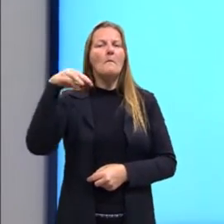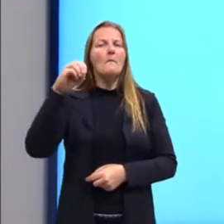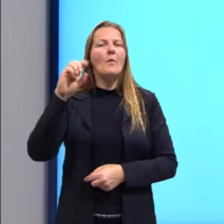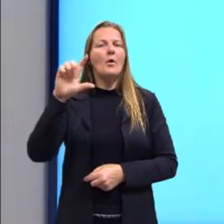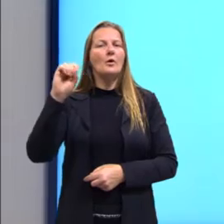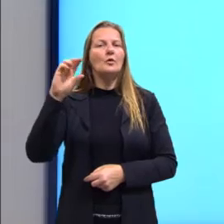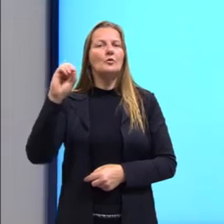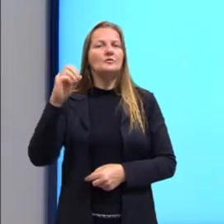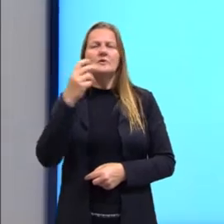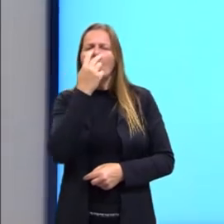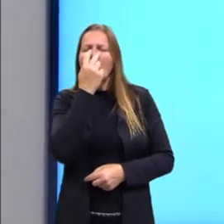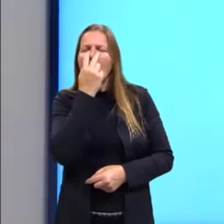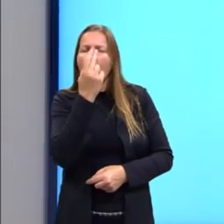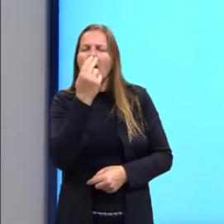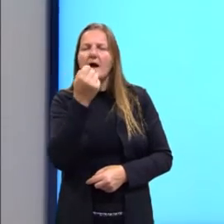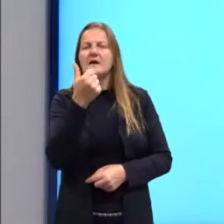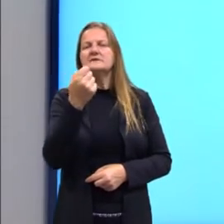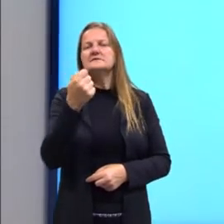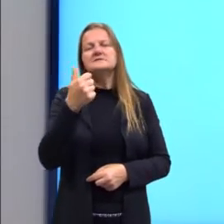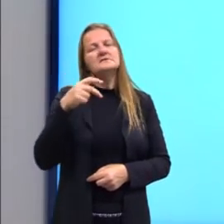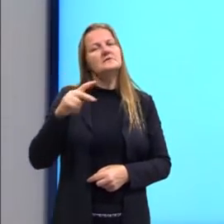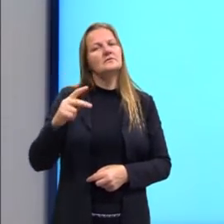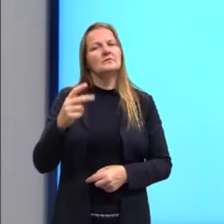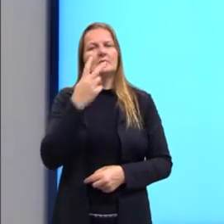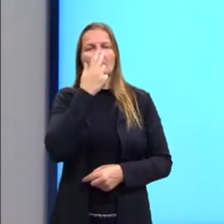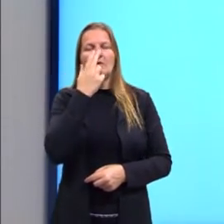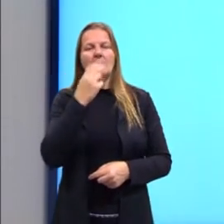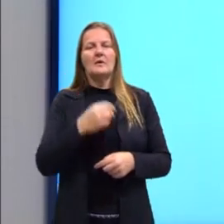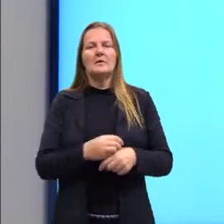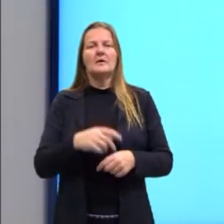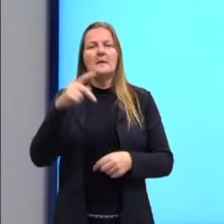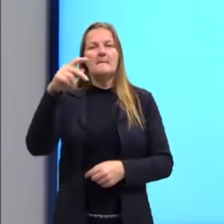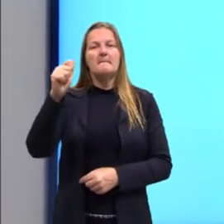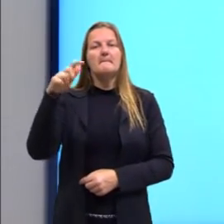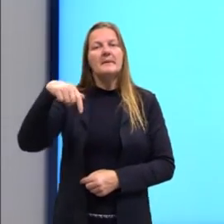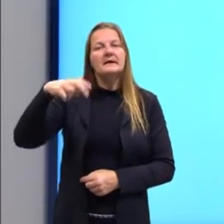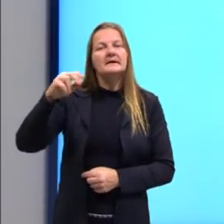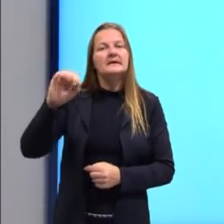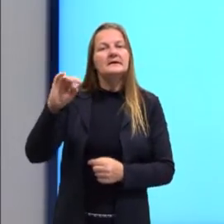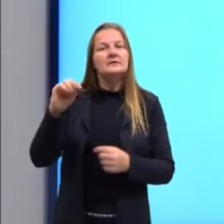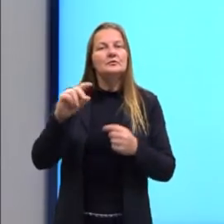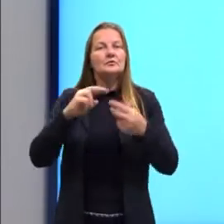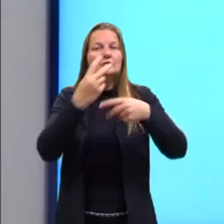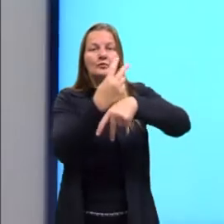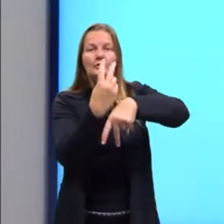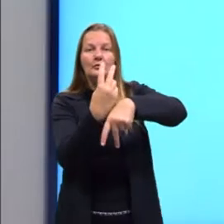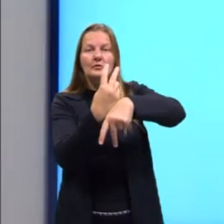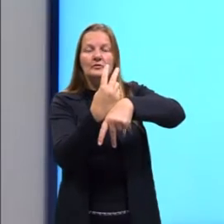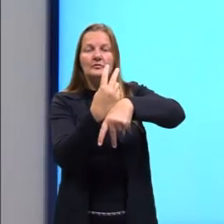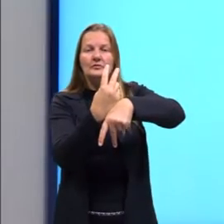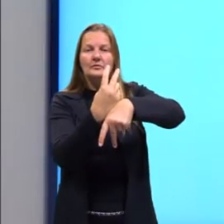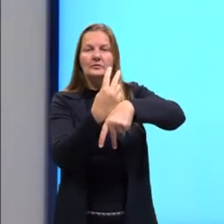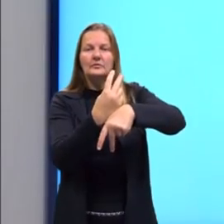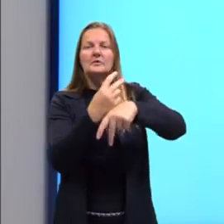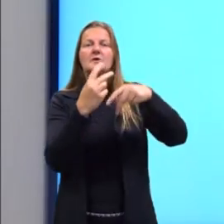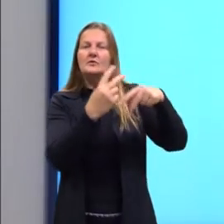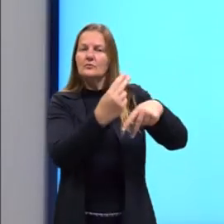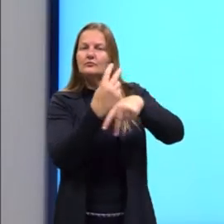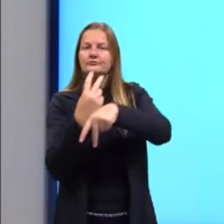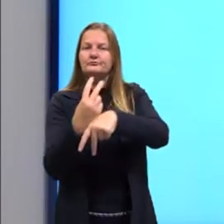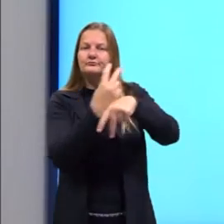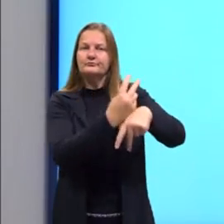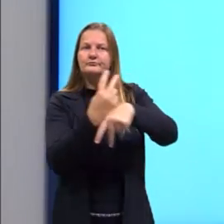cromossomos semelhantes entre si e no paquíteno temos os cromossomos homólogos